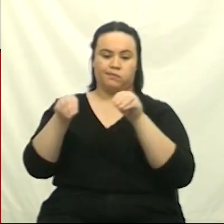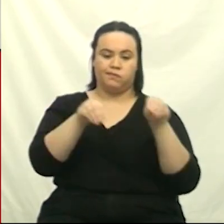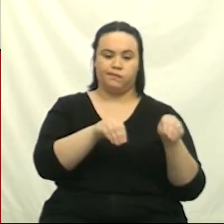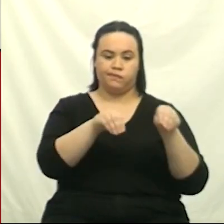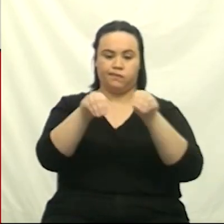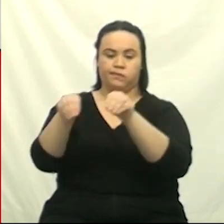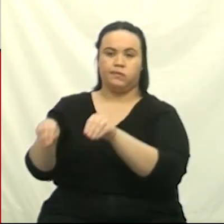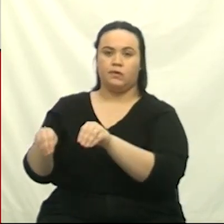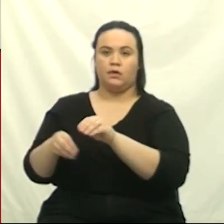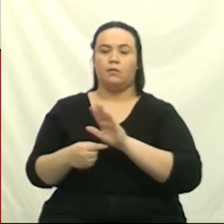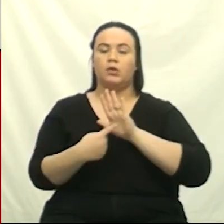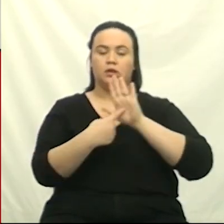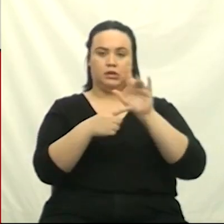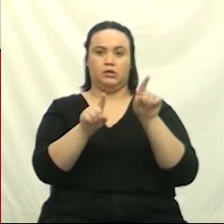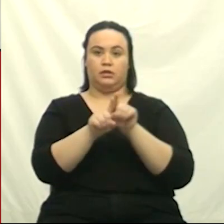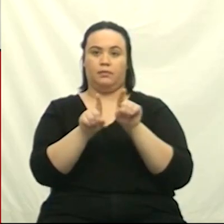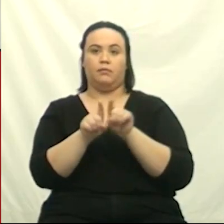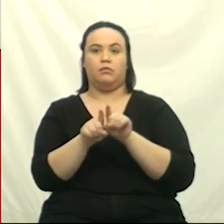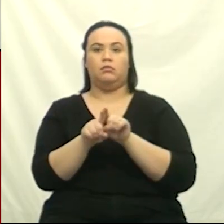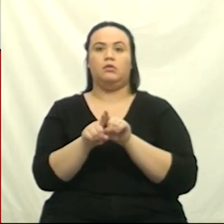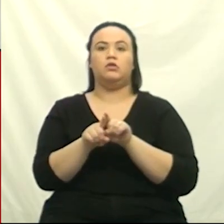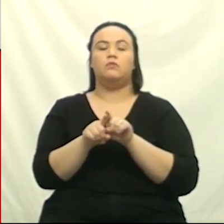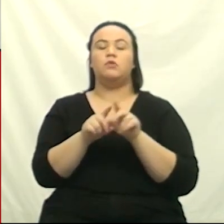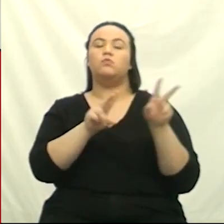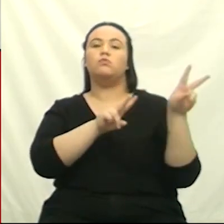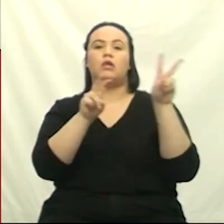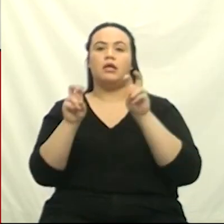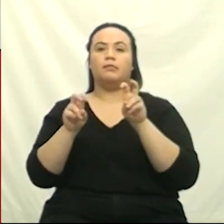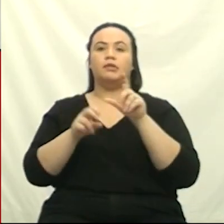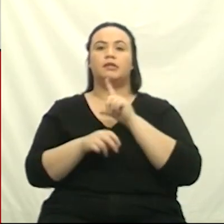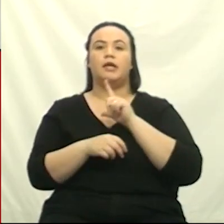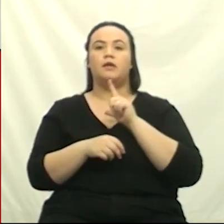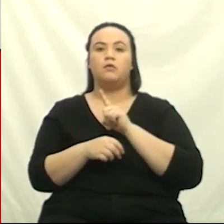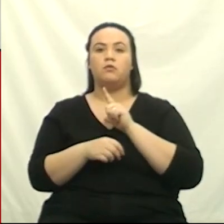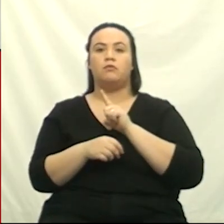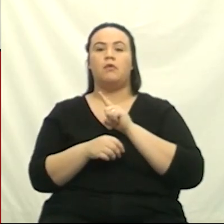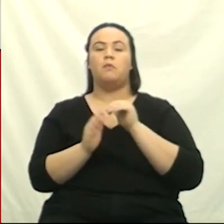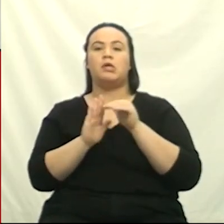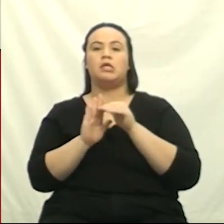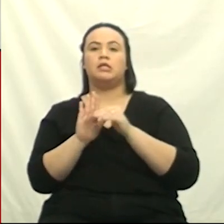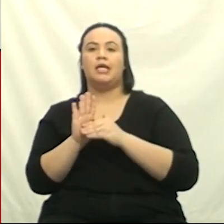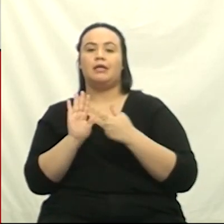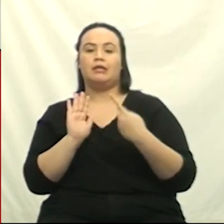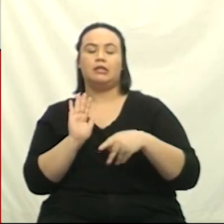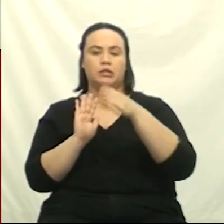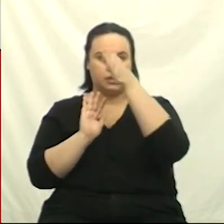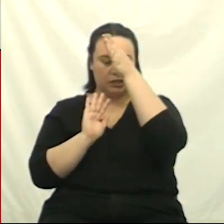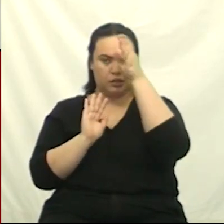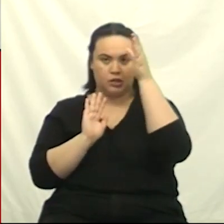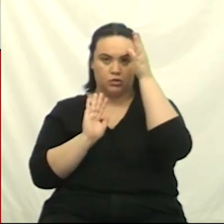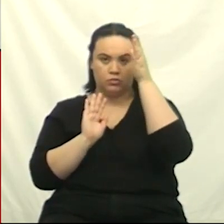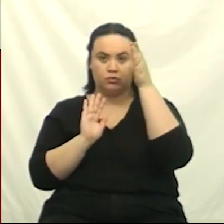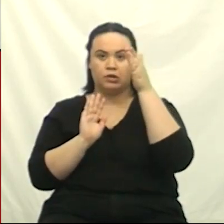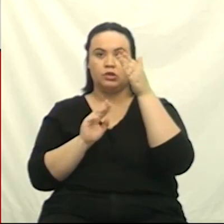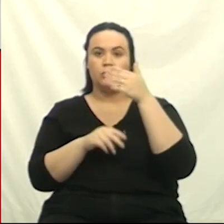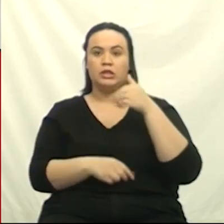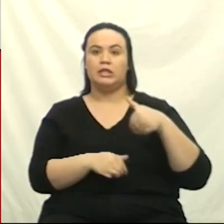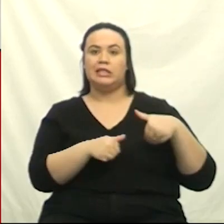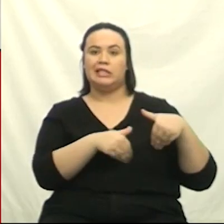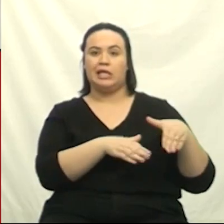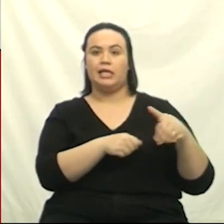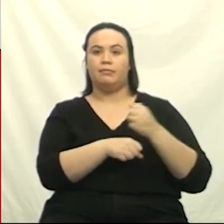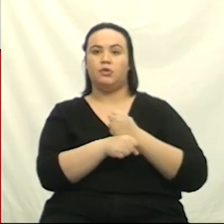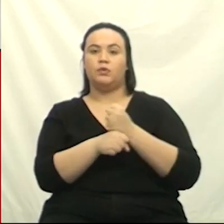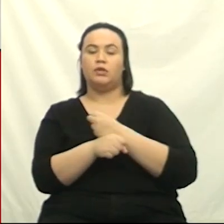destaca ainda que sobre as demandas há um protocolo aberto no município de Cristiúma desde setembro de